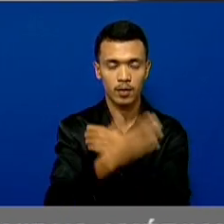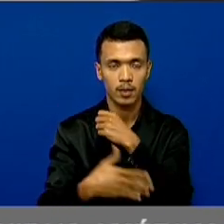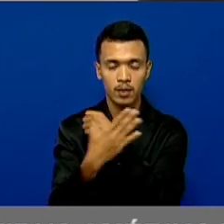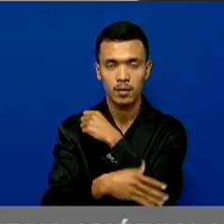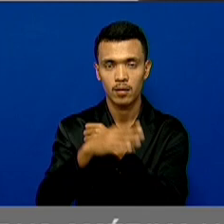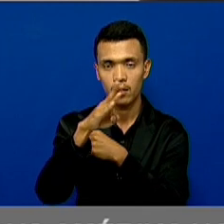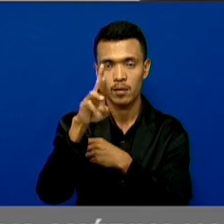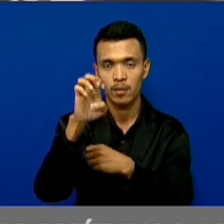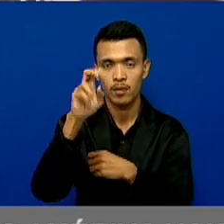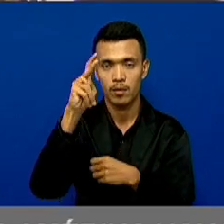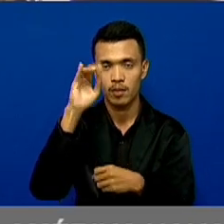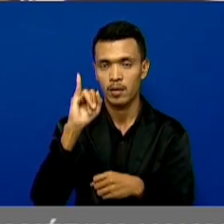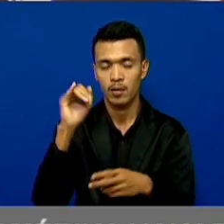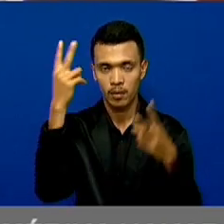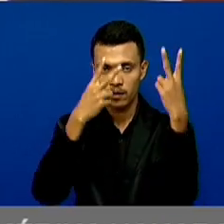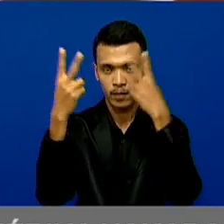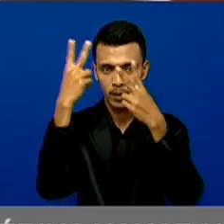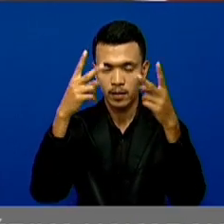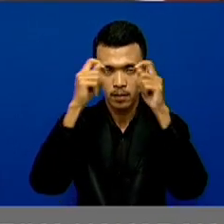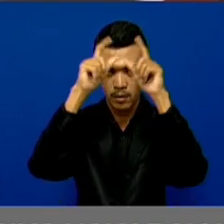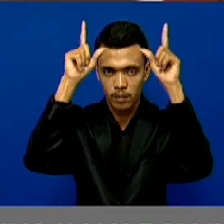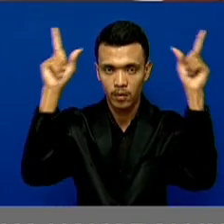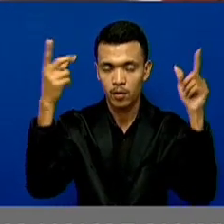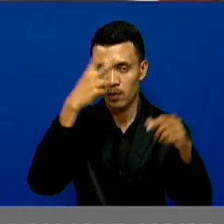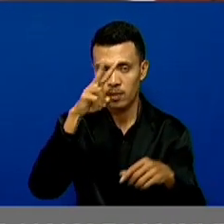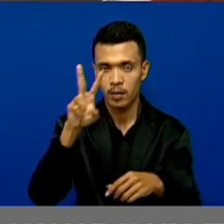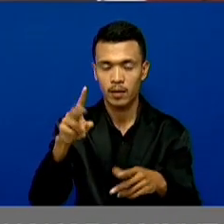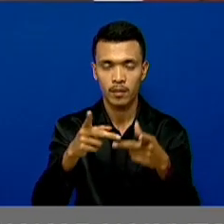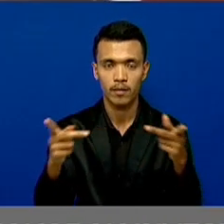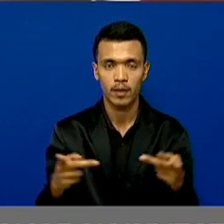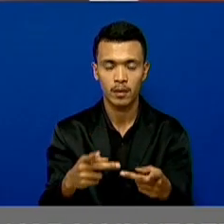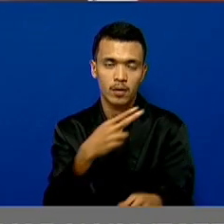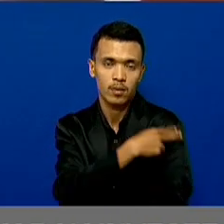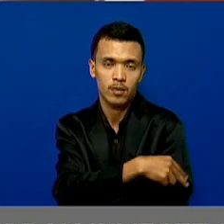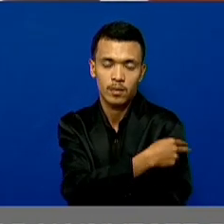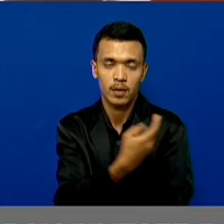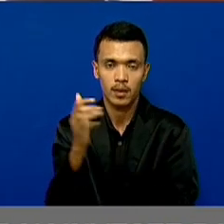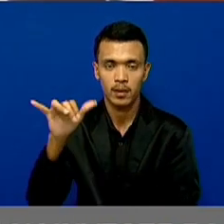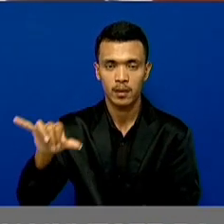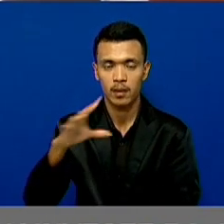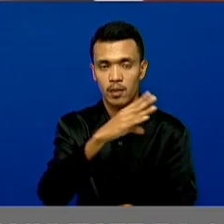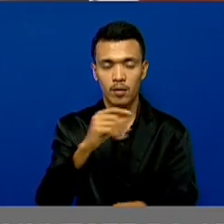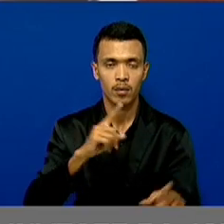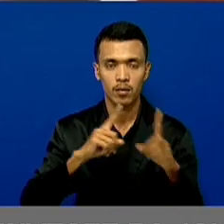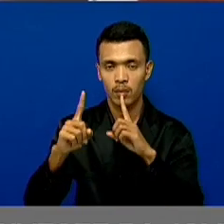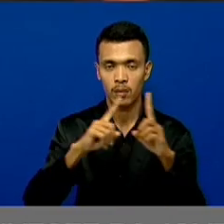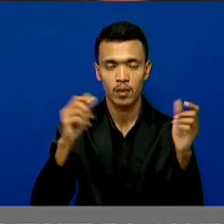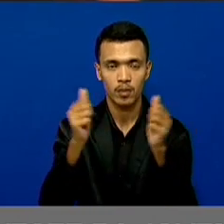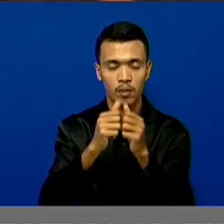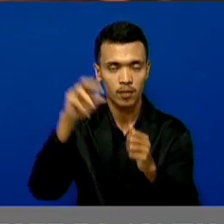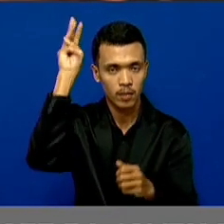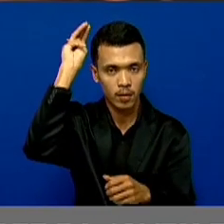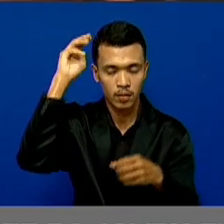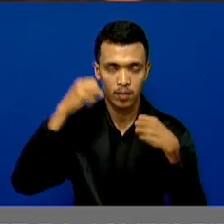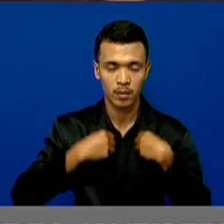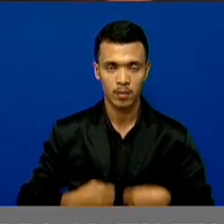tuhal visita Timor-Leste, onde a recondição hospital será no qualia com o Ministro Saúde, o Insabel estabelece